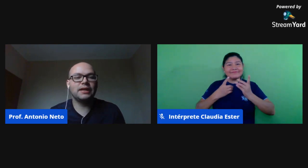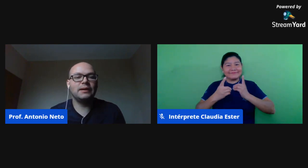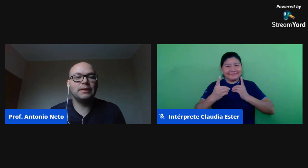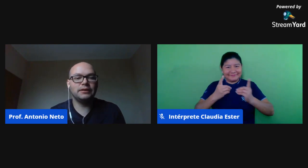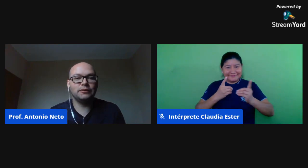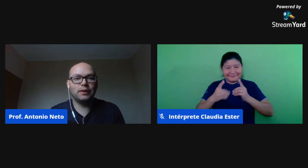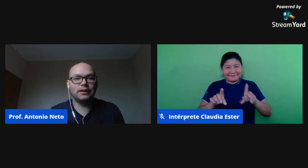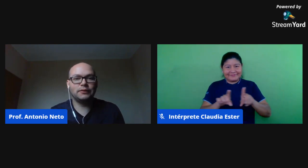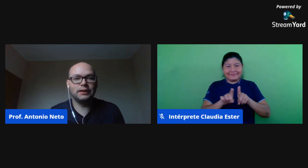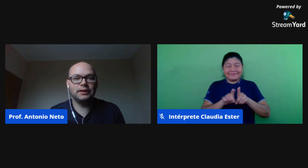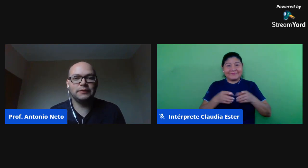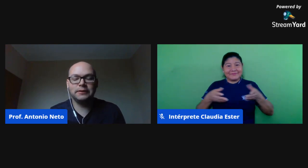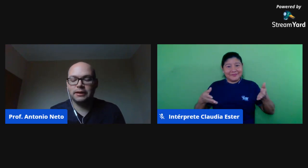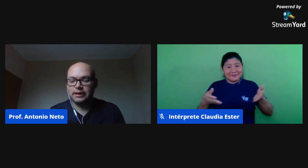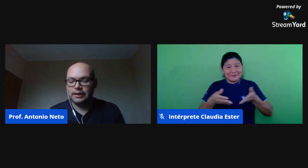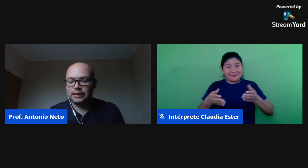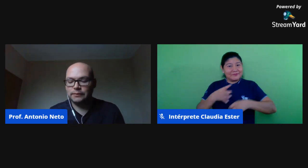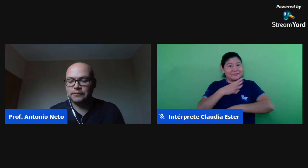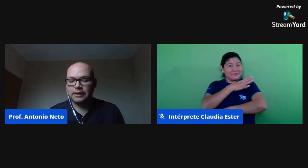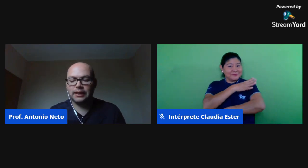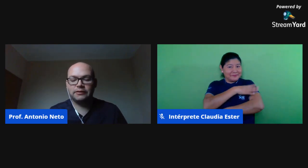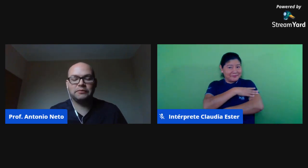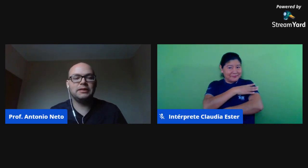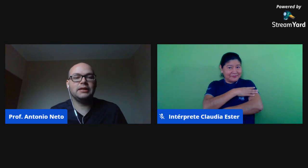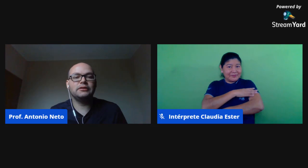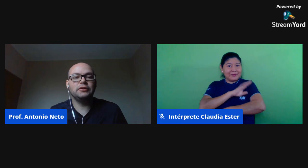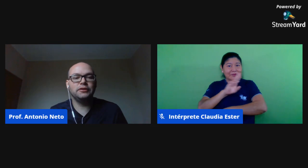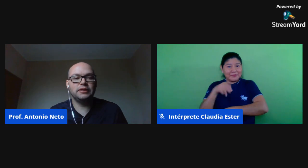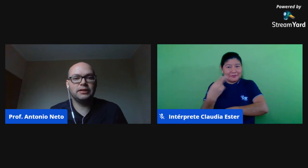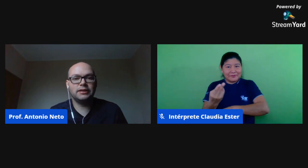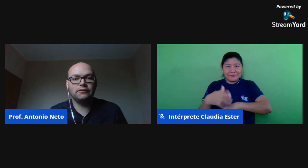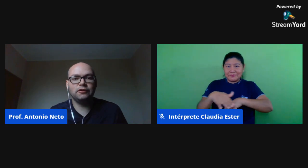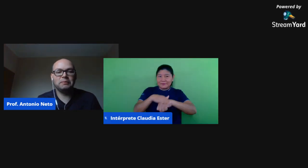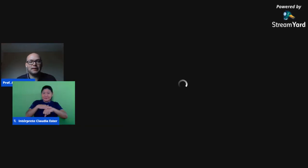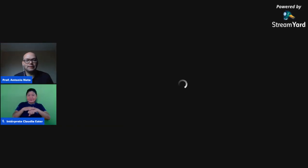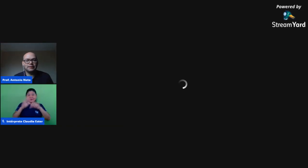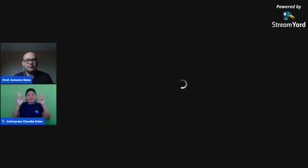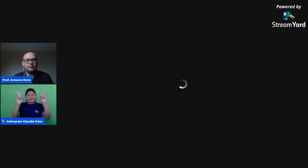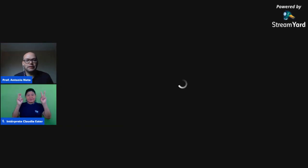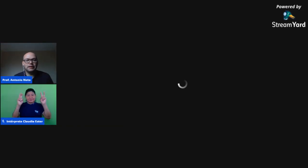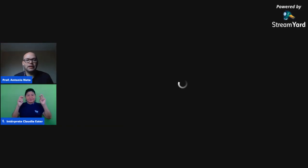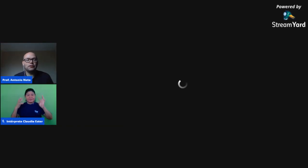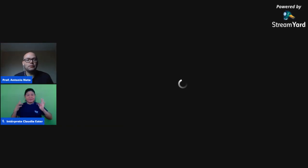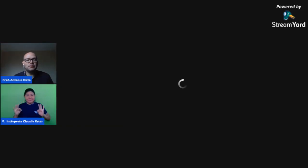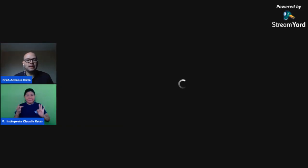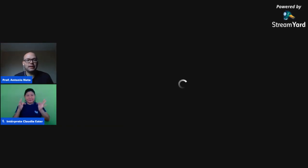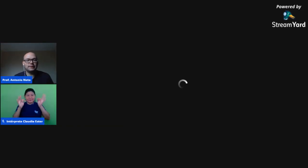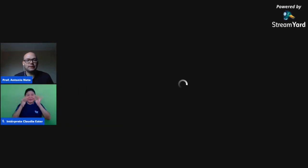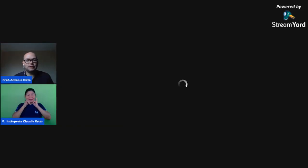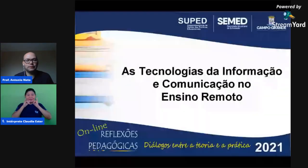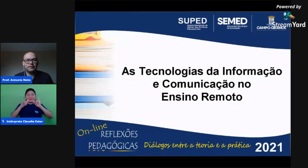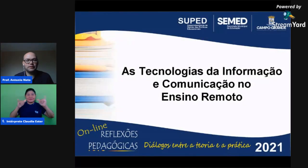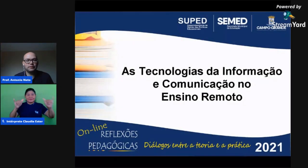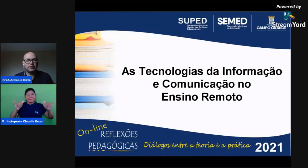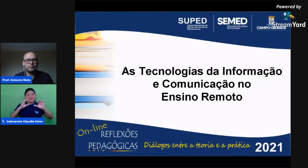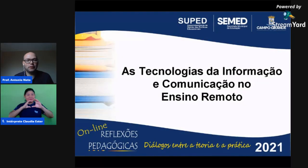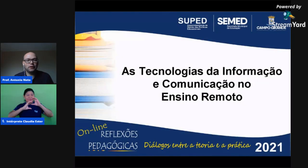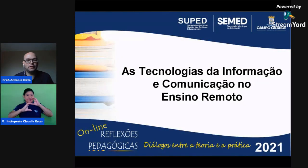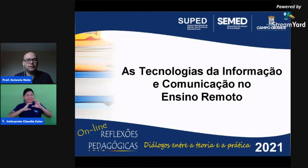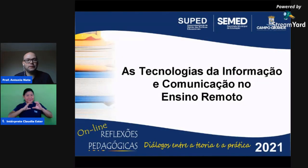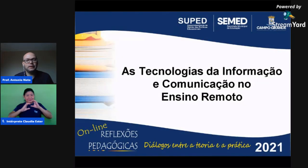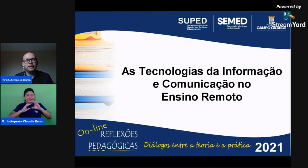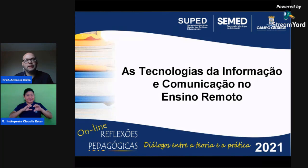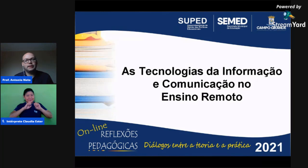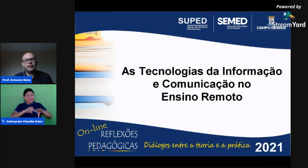especificamente no quarto ano, iremos falar sobre as tecnologias da informação e comunicação no ensino